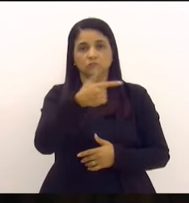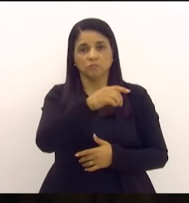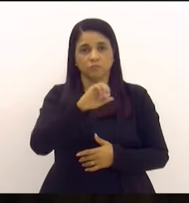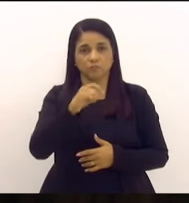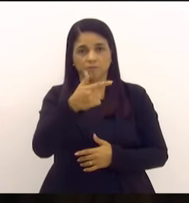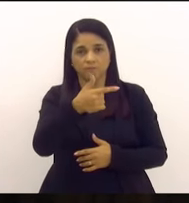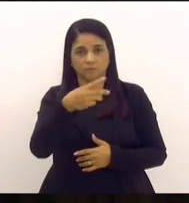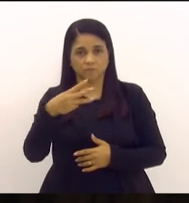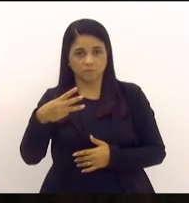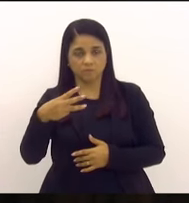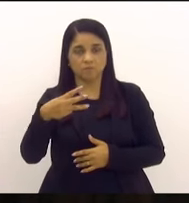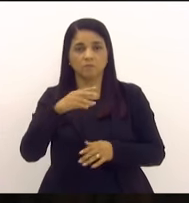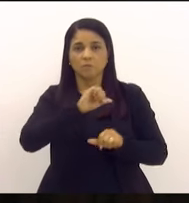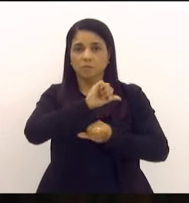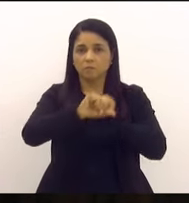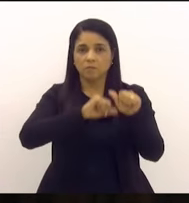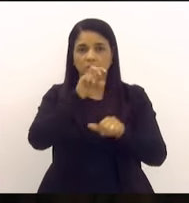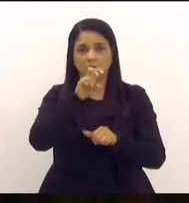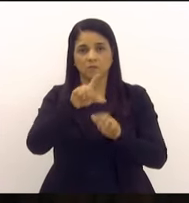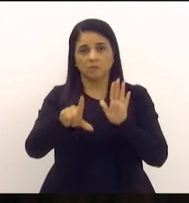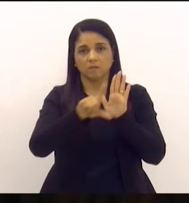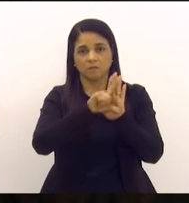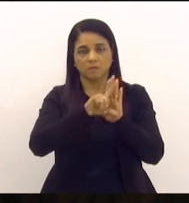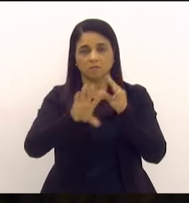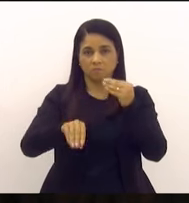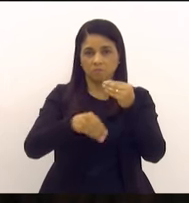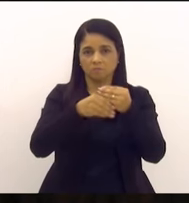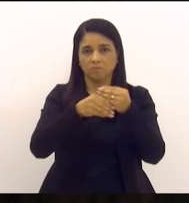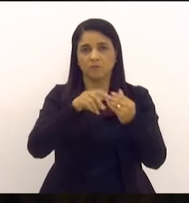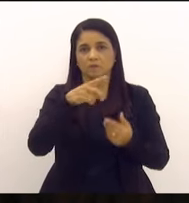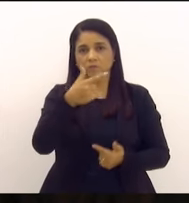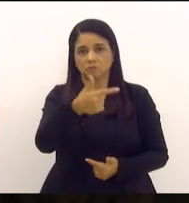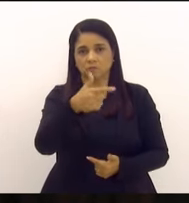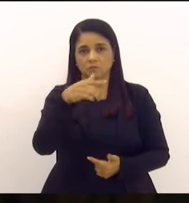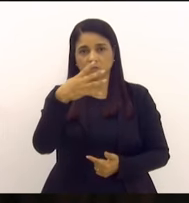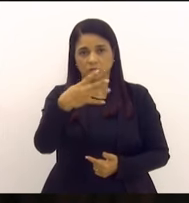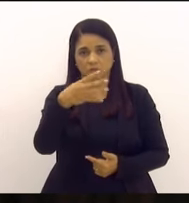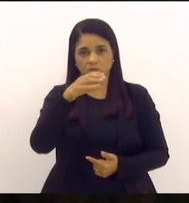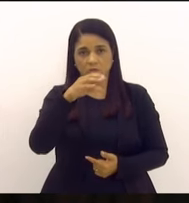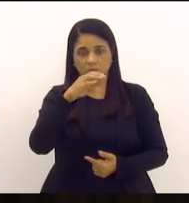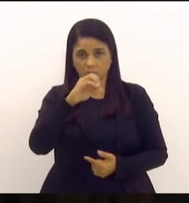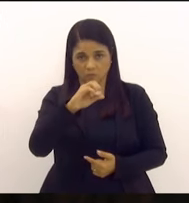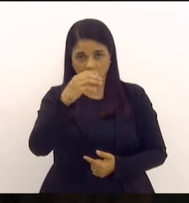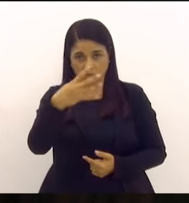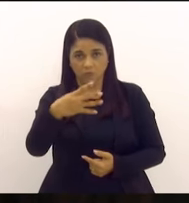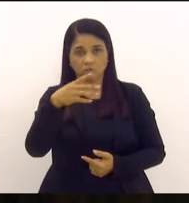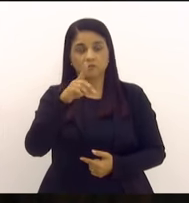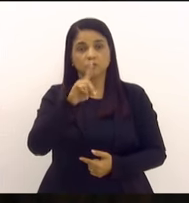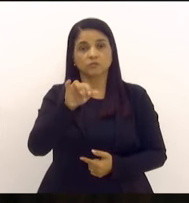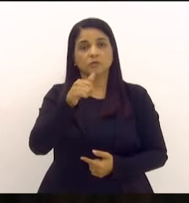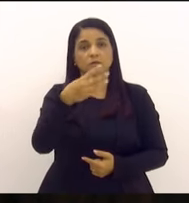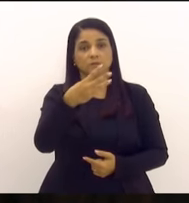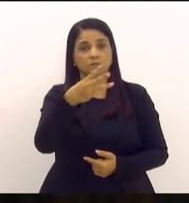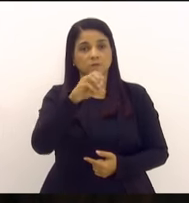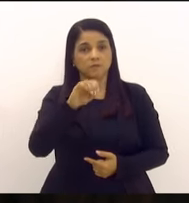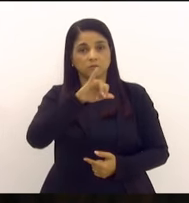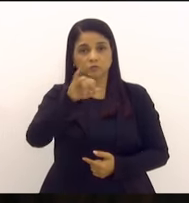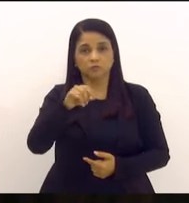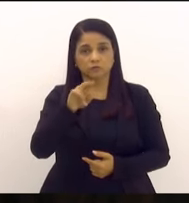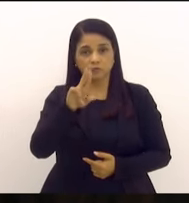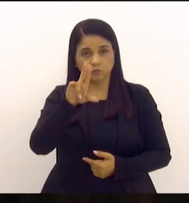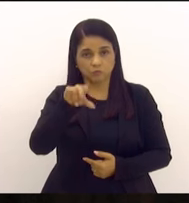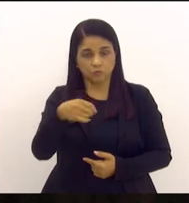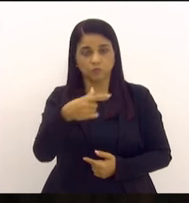34/2023, que altera a lei complementar número 204, de 30 de junho de 2022,